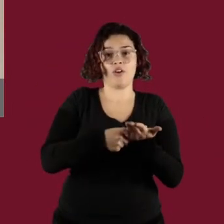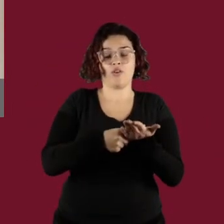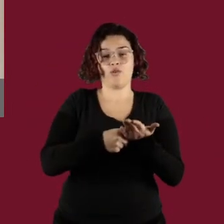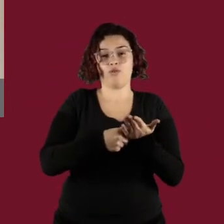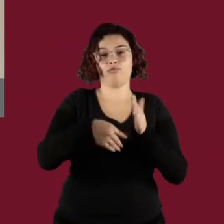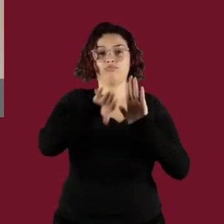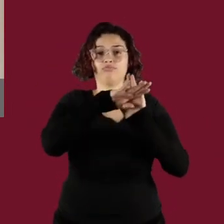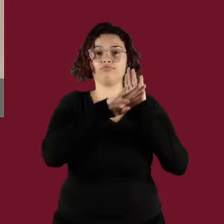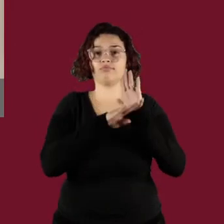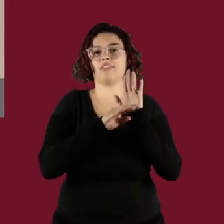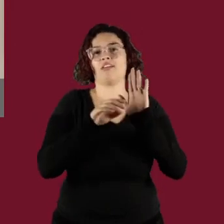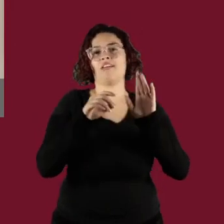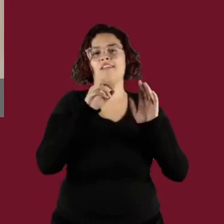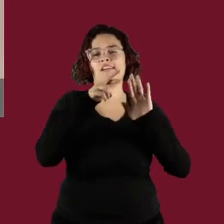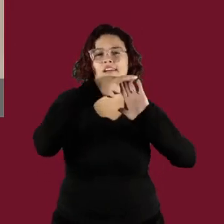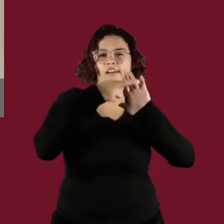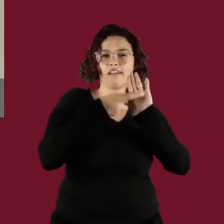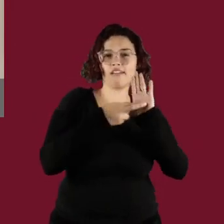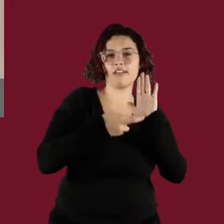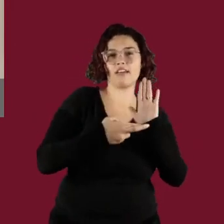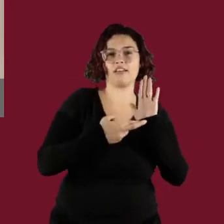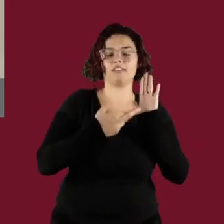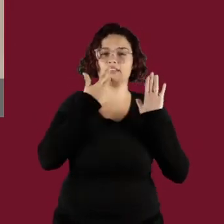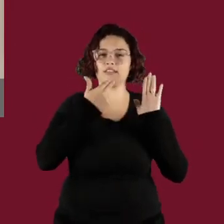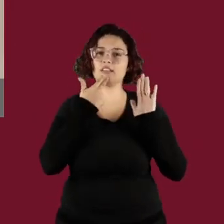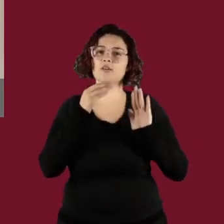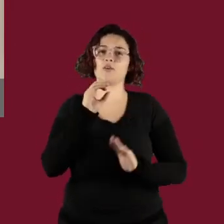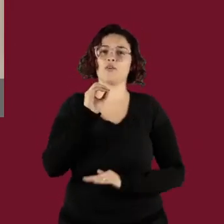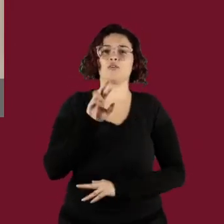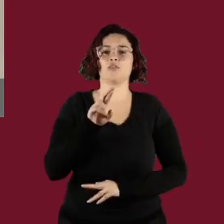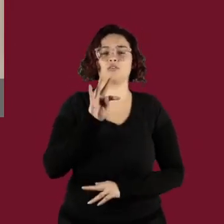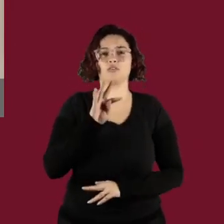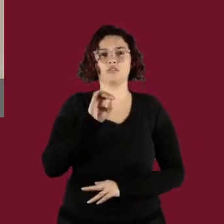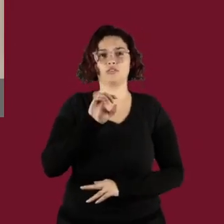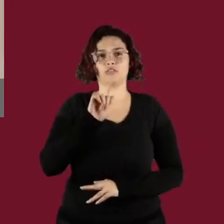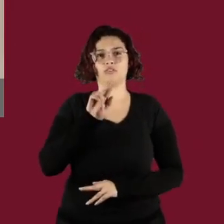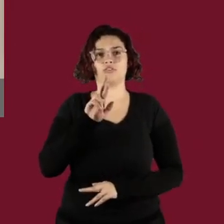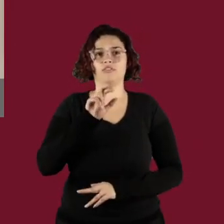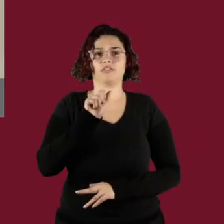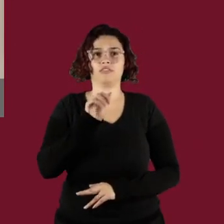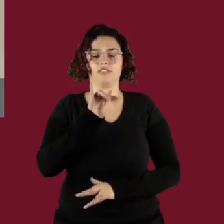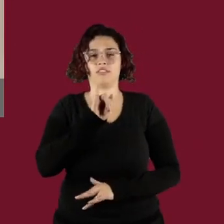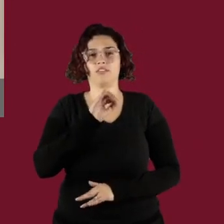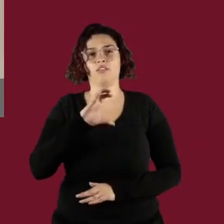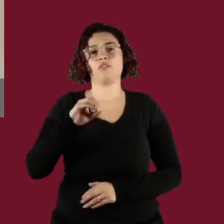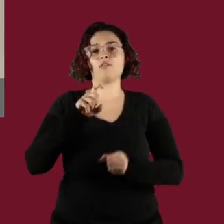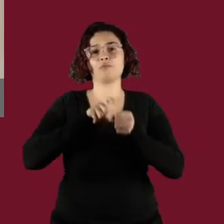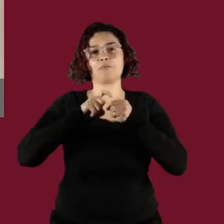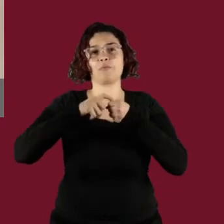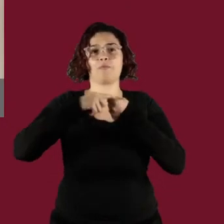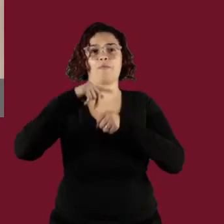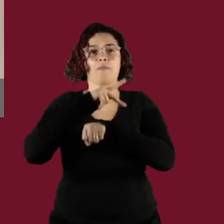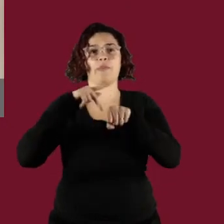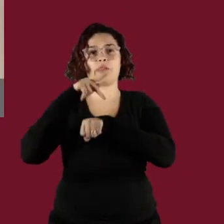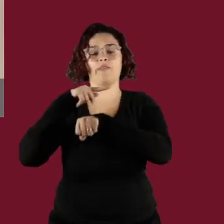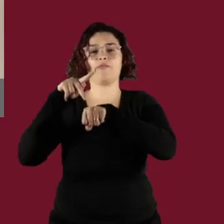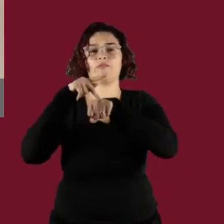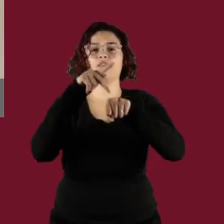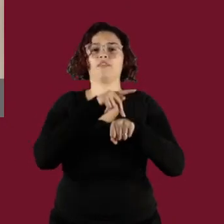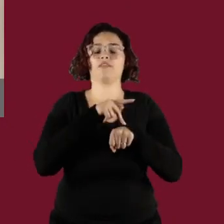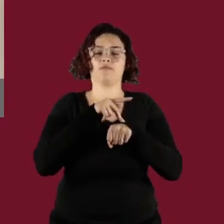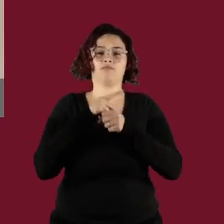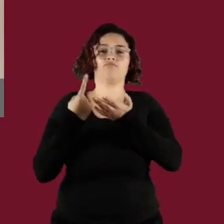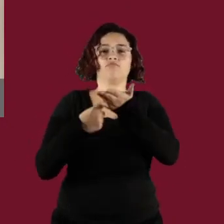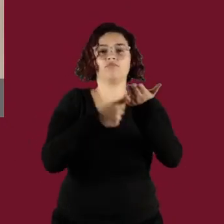em 1990 pelos países que compunham a CPLP à época, que substituiu os acordos ortográficos que